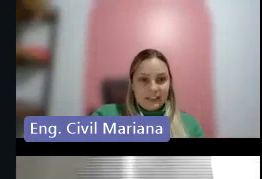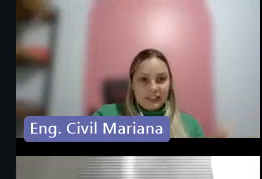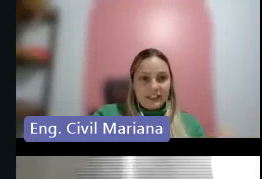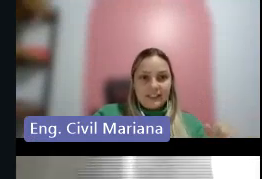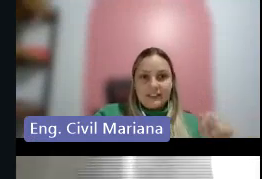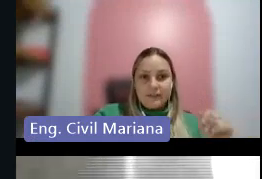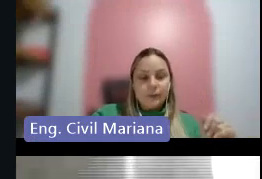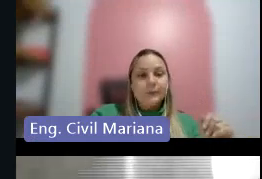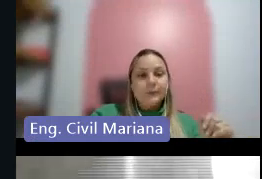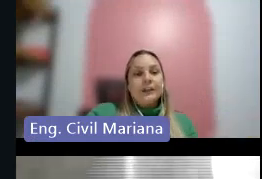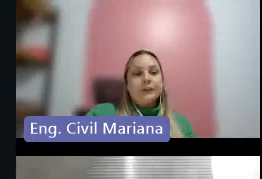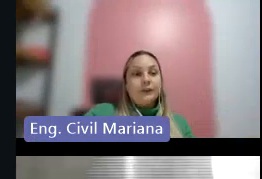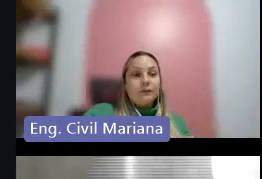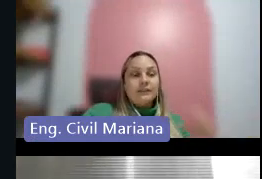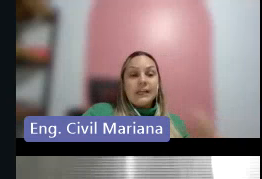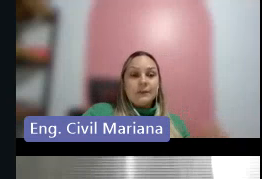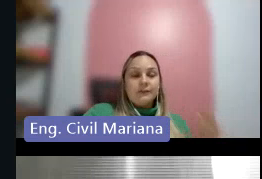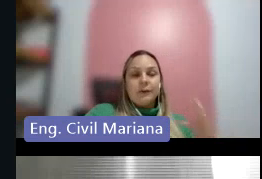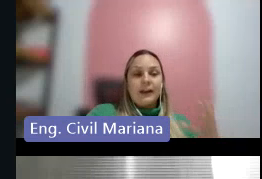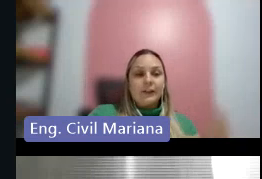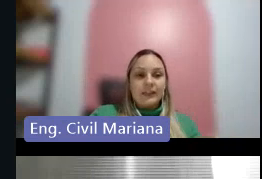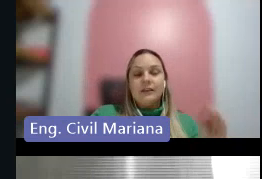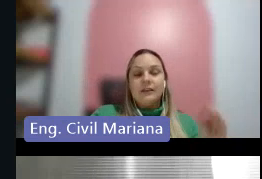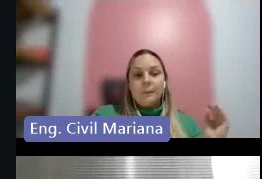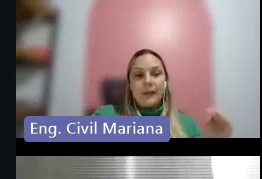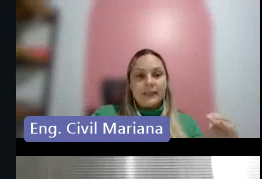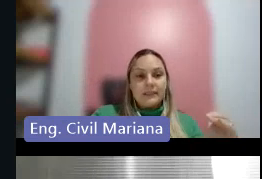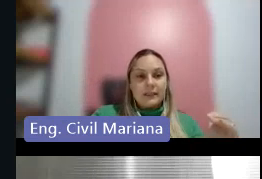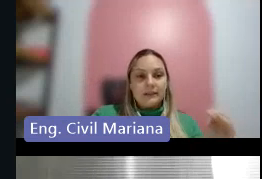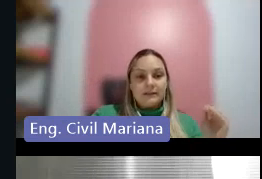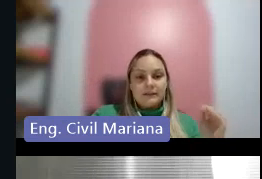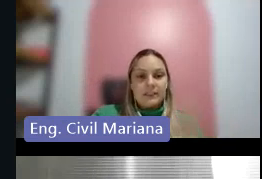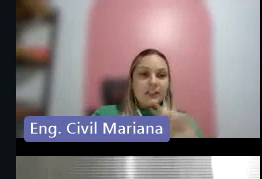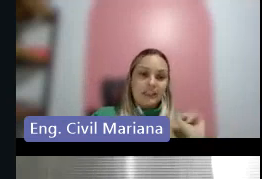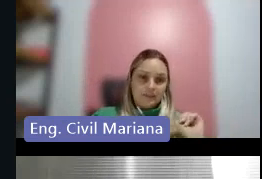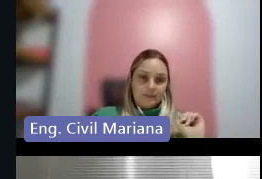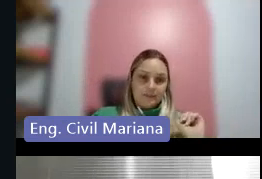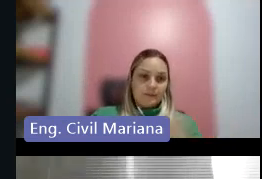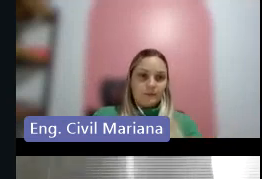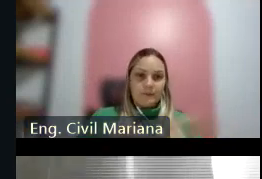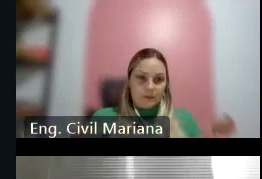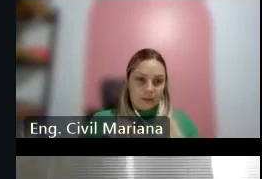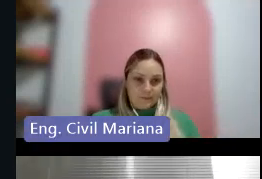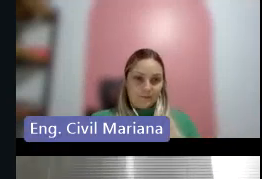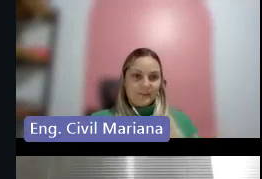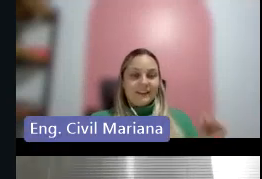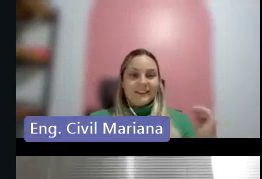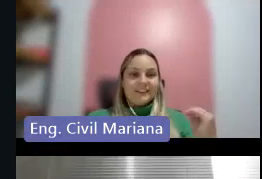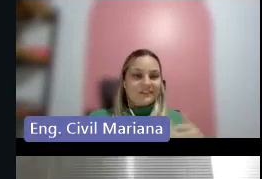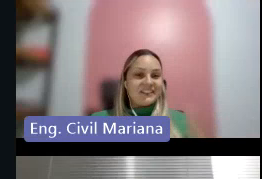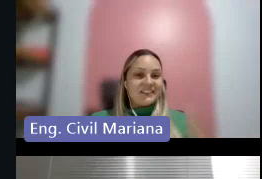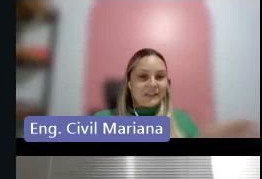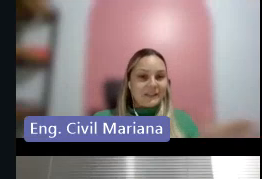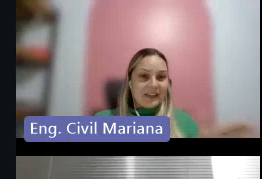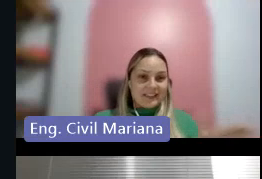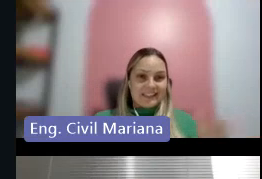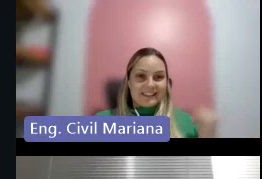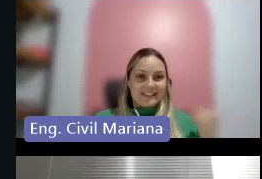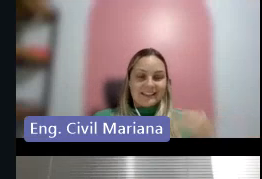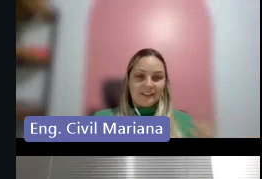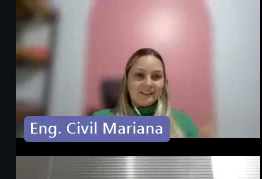da Faculdade de Engenharia Civil, e foi um tema focado em perícia de engenharia, só. Então, eu tive